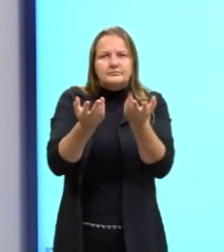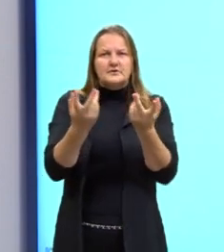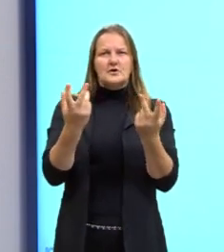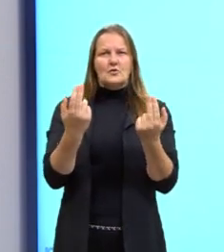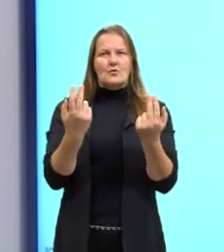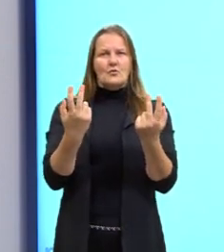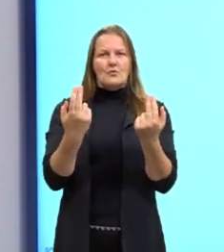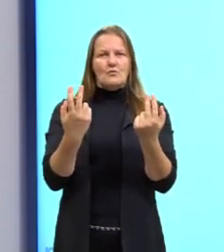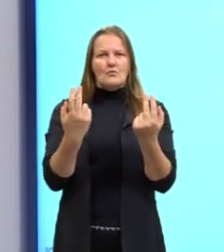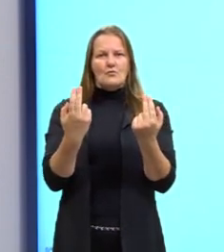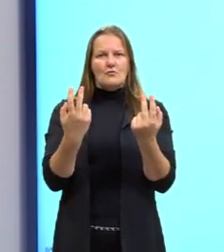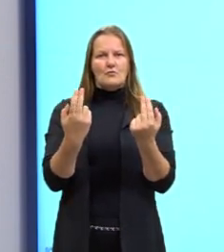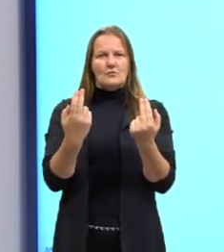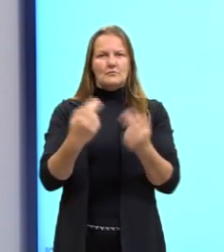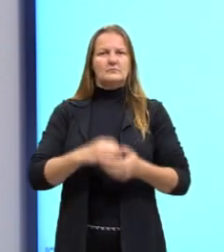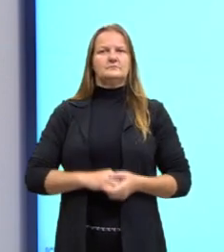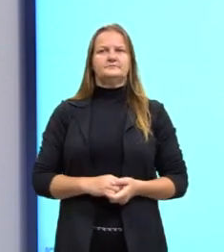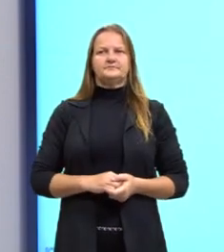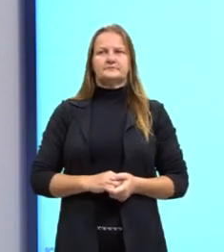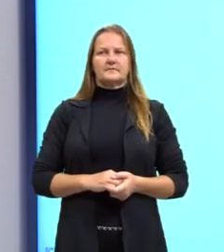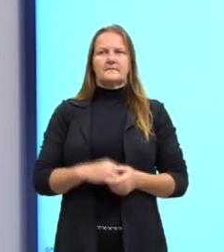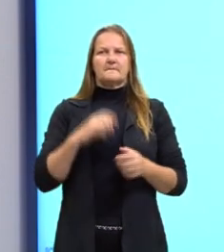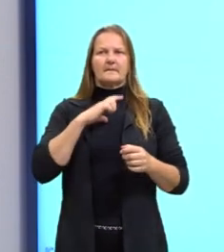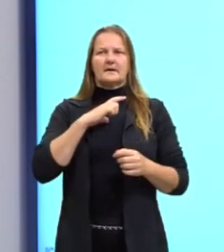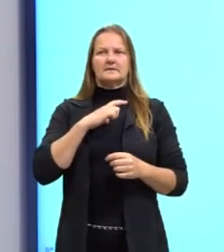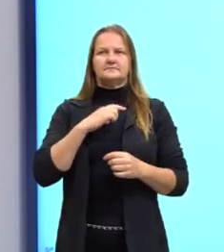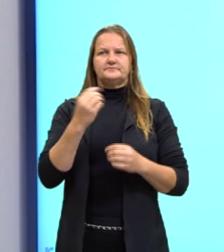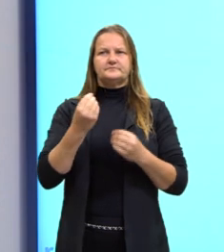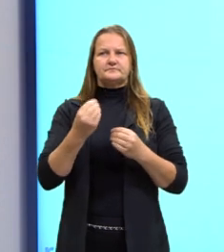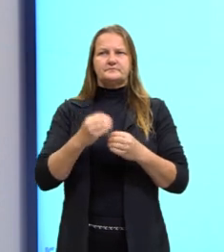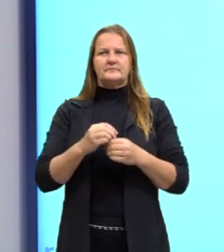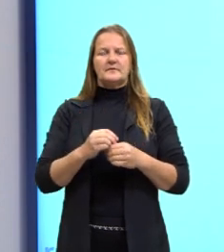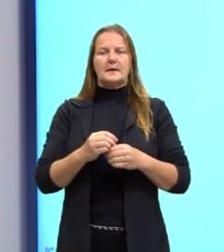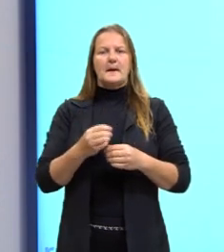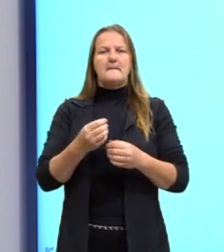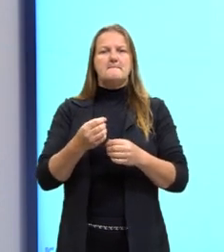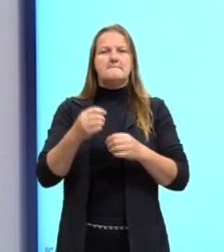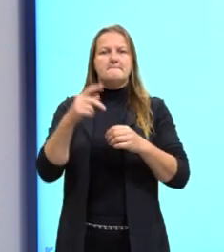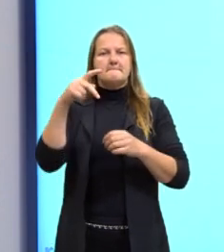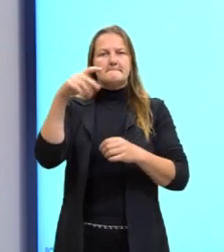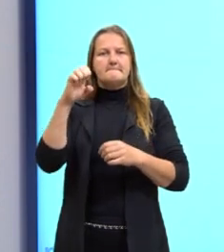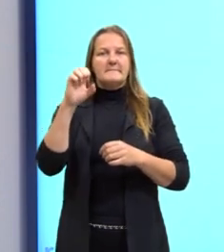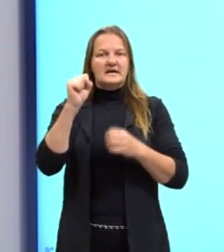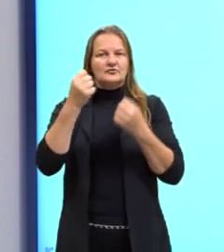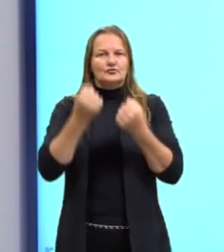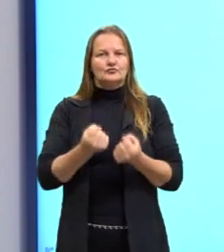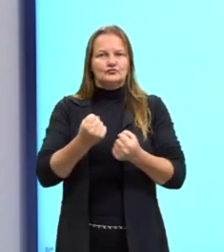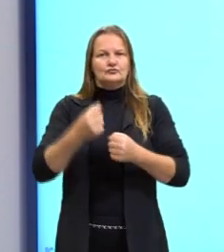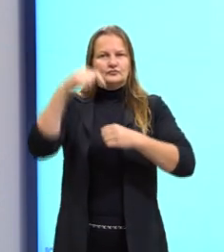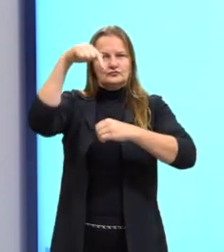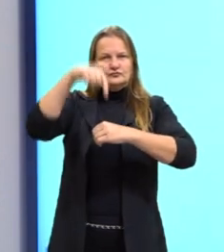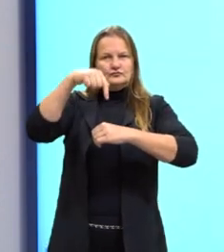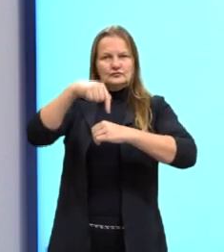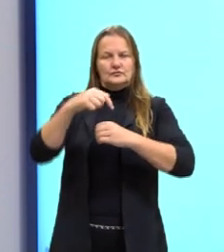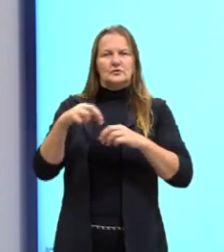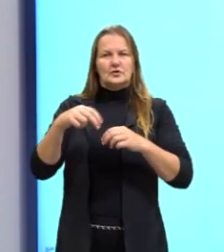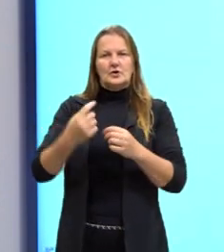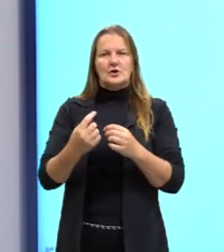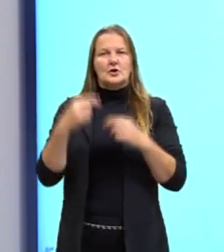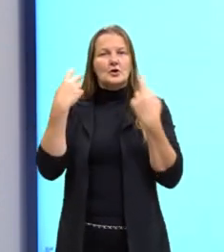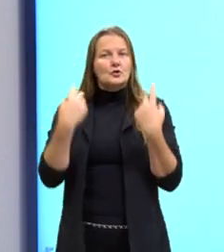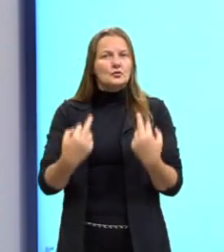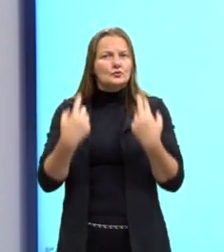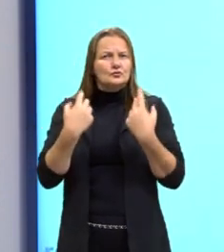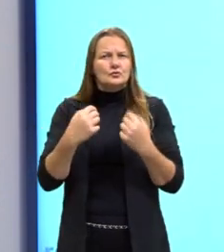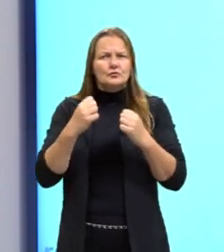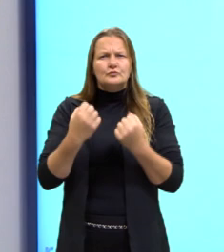mas a gente precisa ter exatamente essa disposição aqui força peso para baixo né e força normal para cima